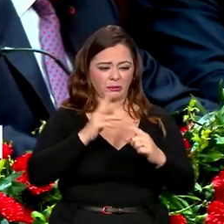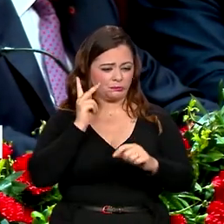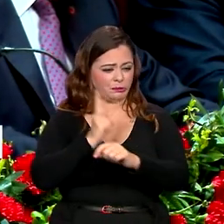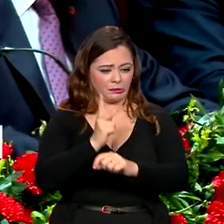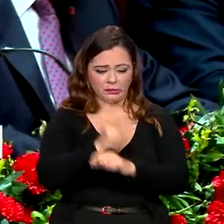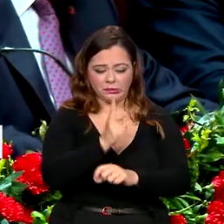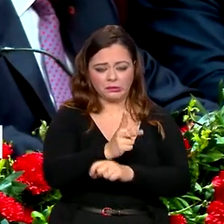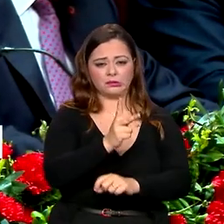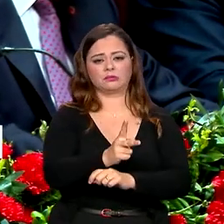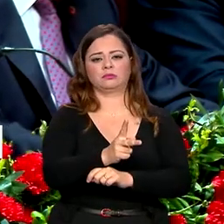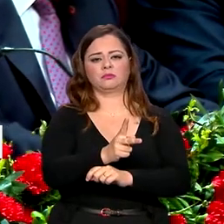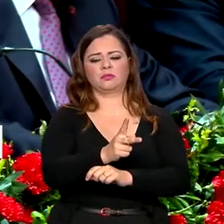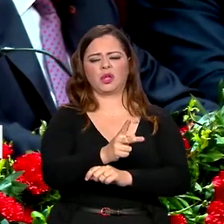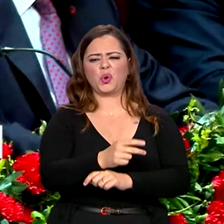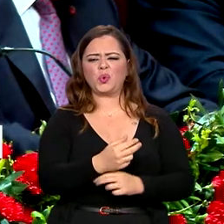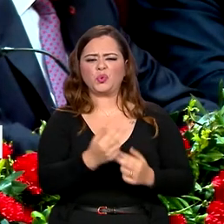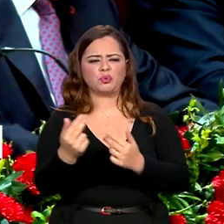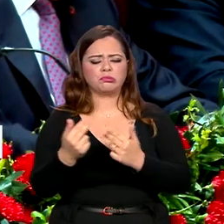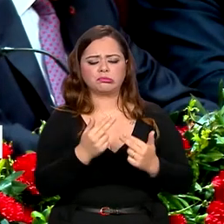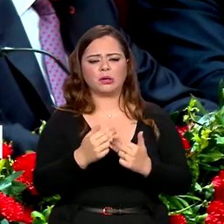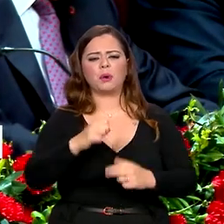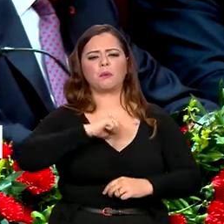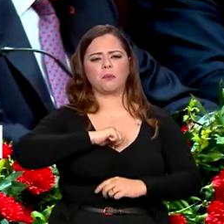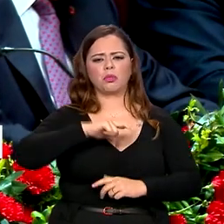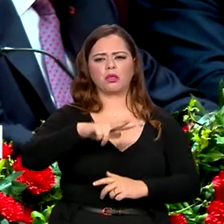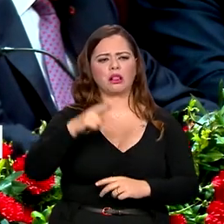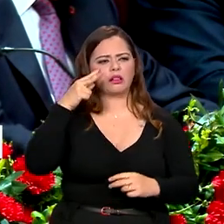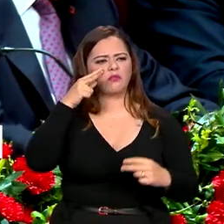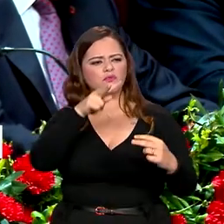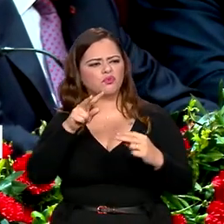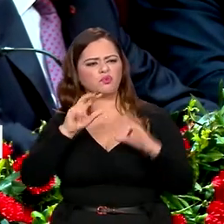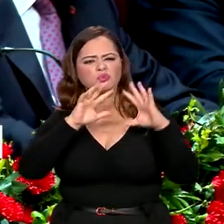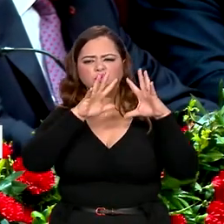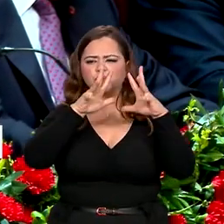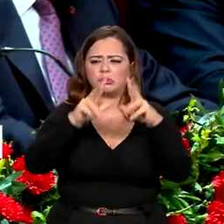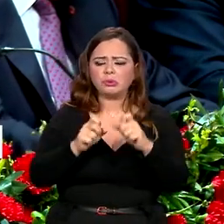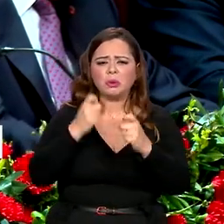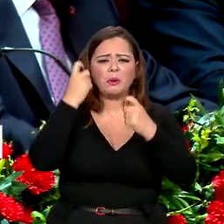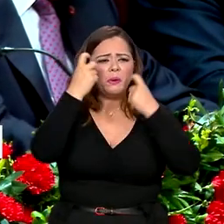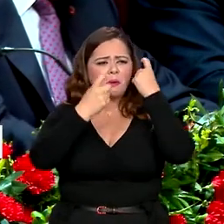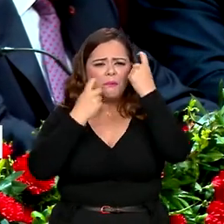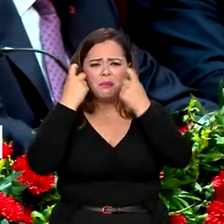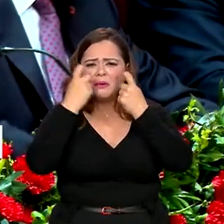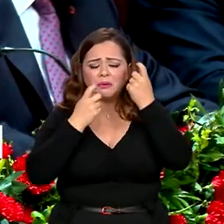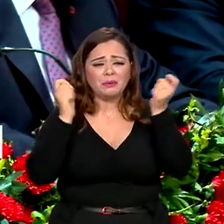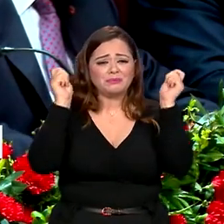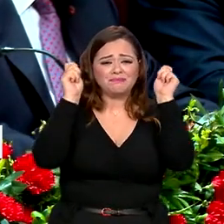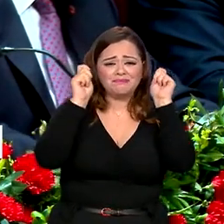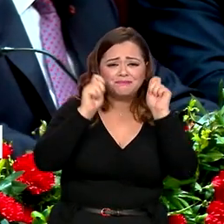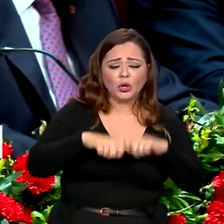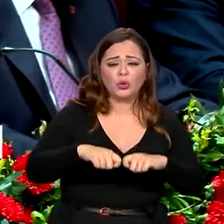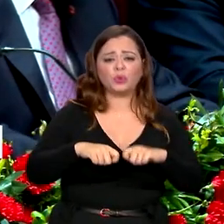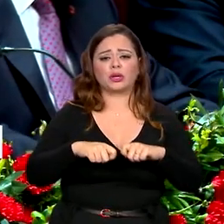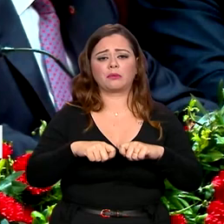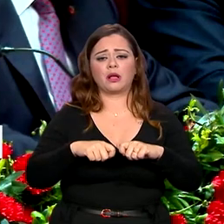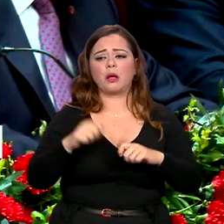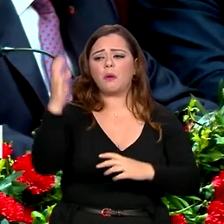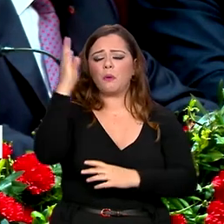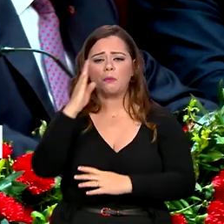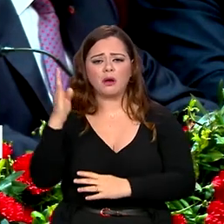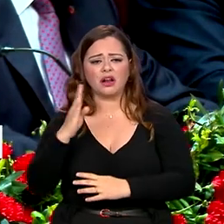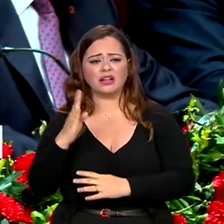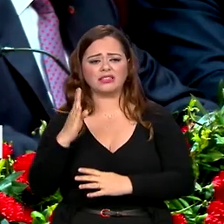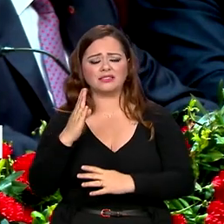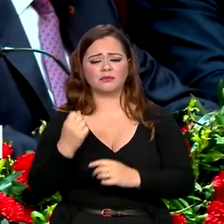constantes. Os irmãos portugueses assistiram a tudo, preocupados com a possibilidade de que o Brasil desse